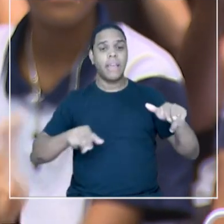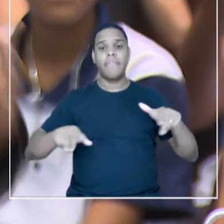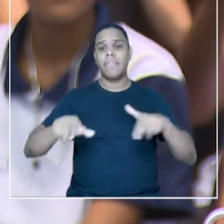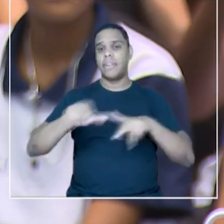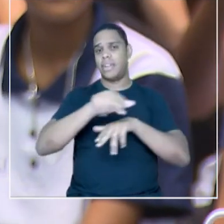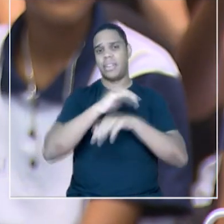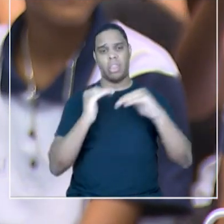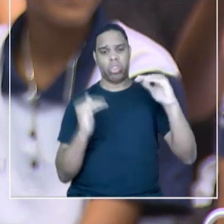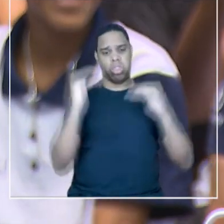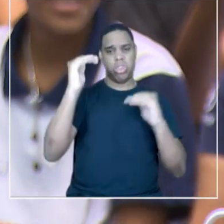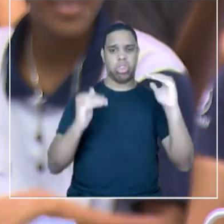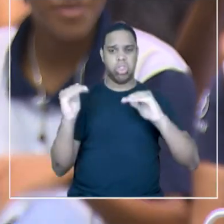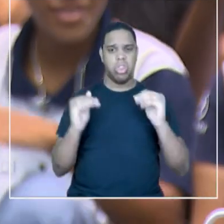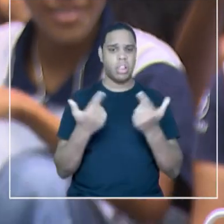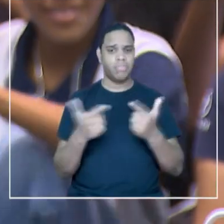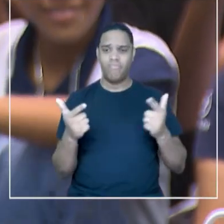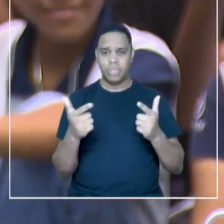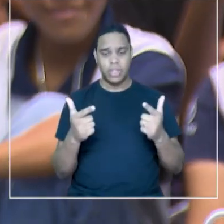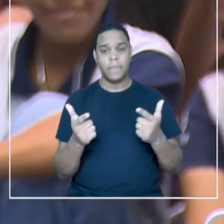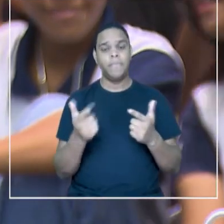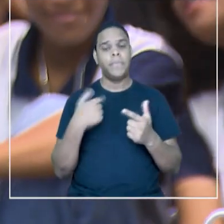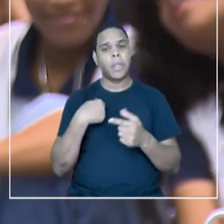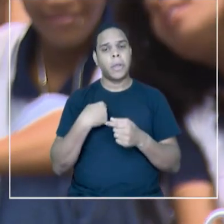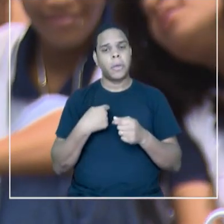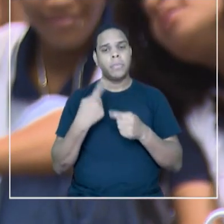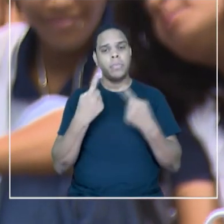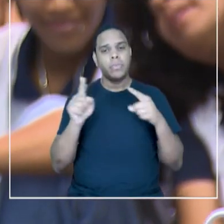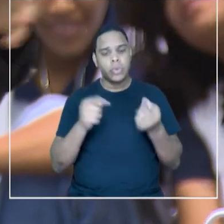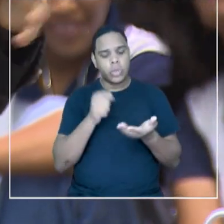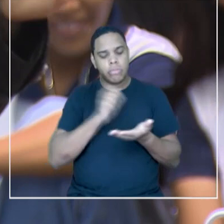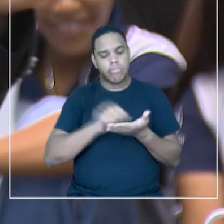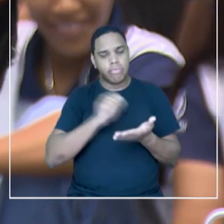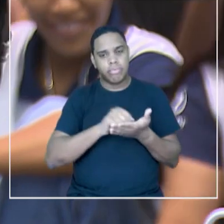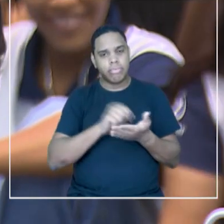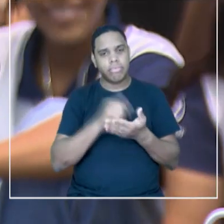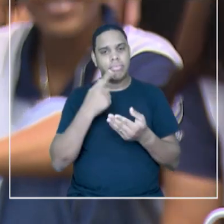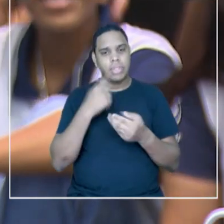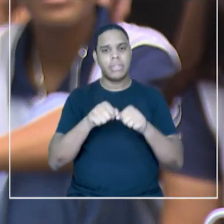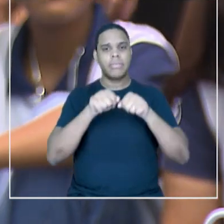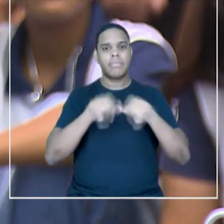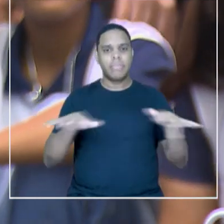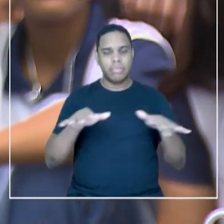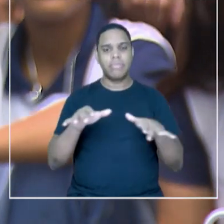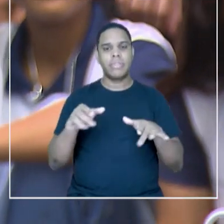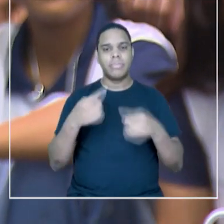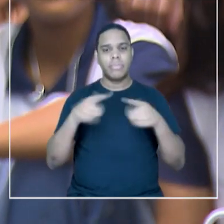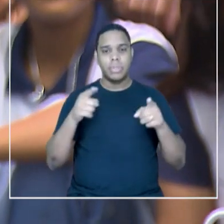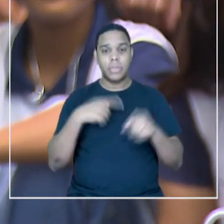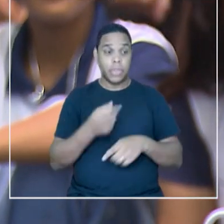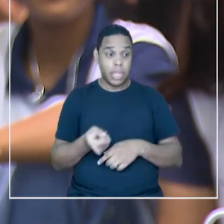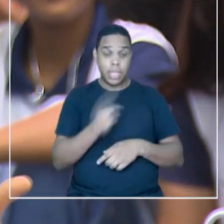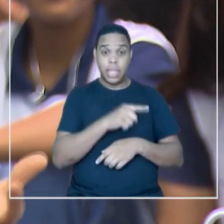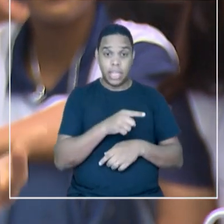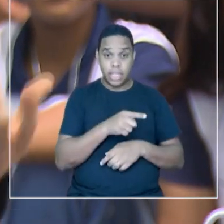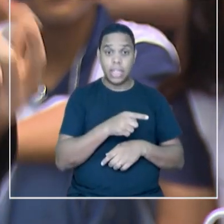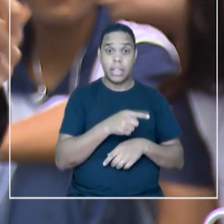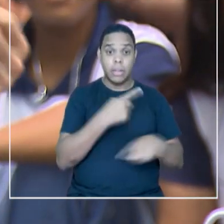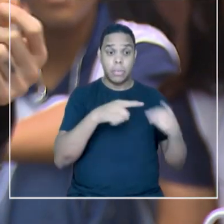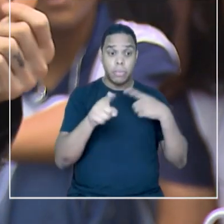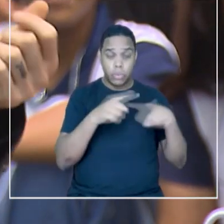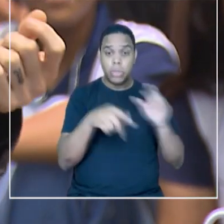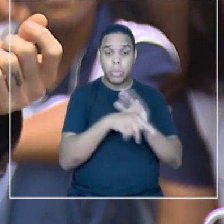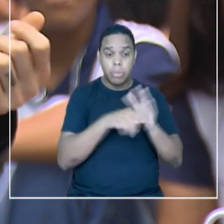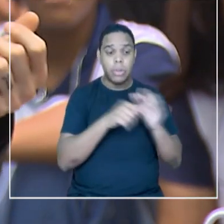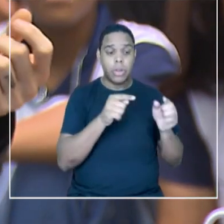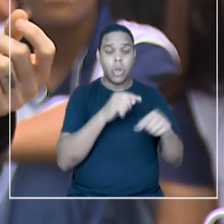E enquanto eu fazia música para funcionar nos top 10 beatports e rádio, eles estavam fazendo música para curar. E naquele